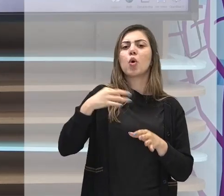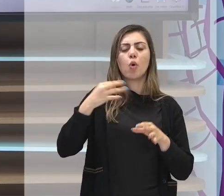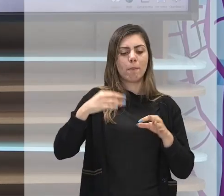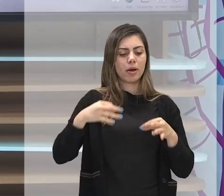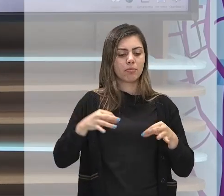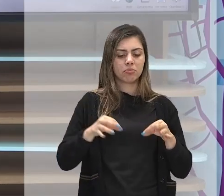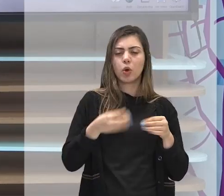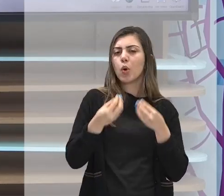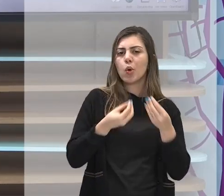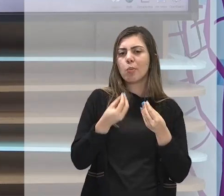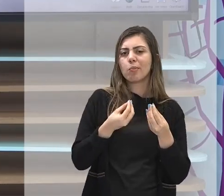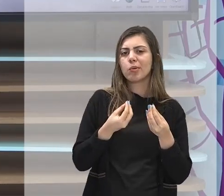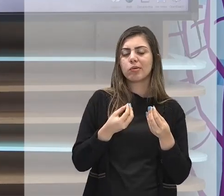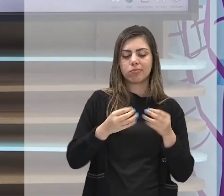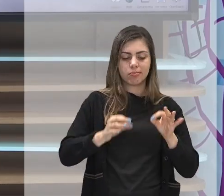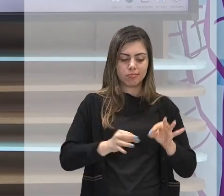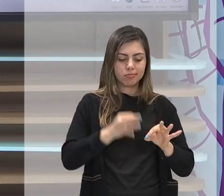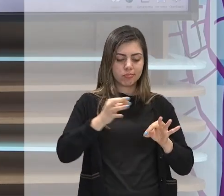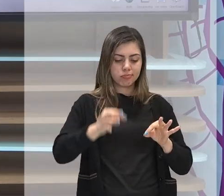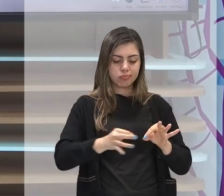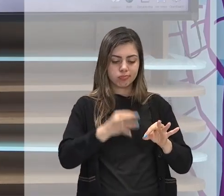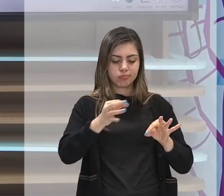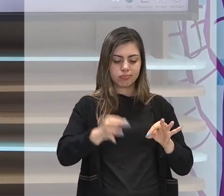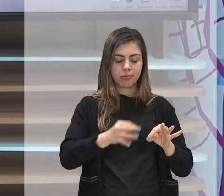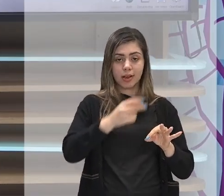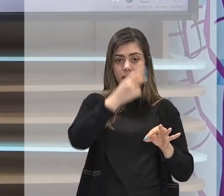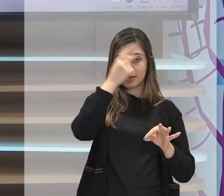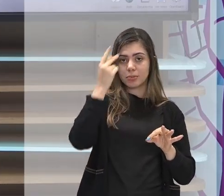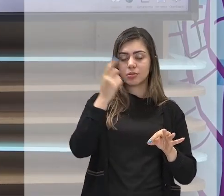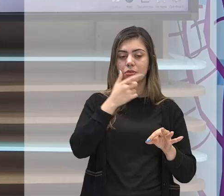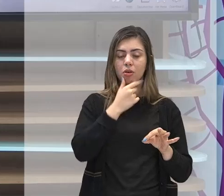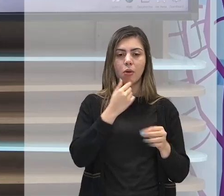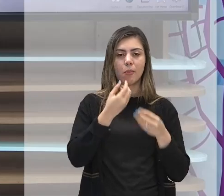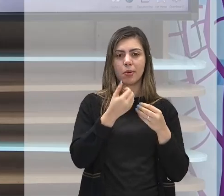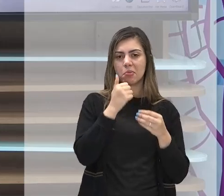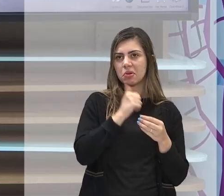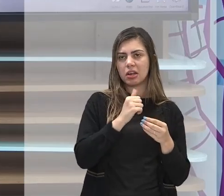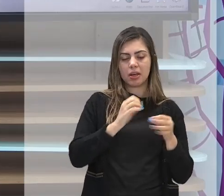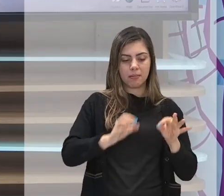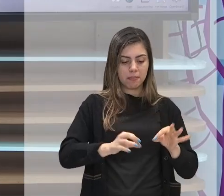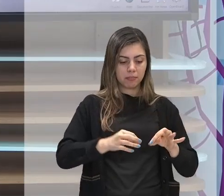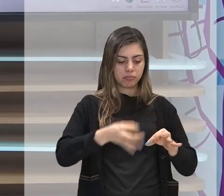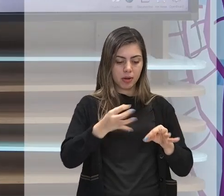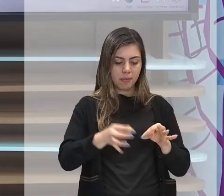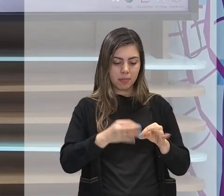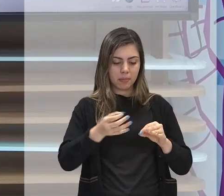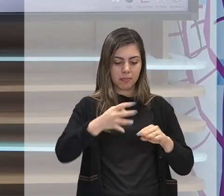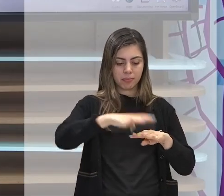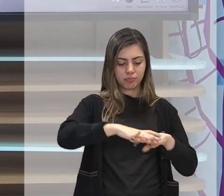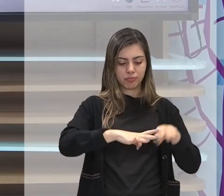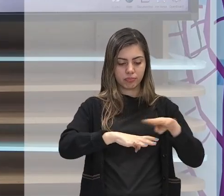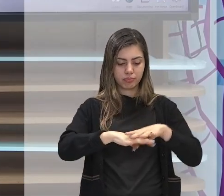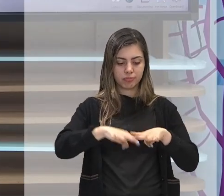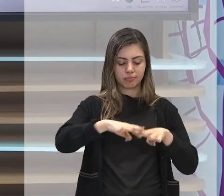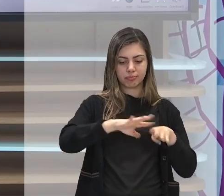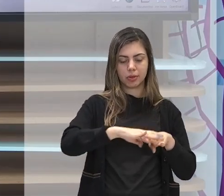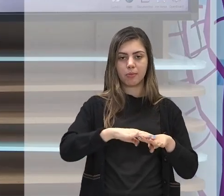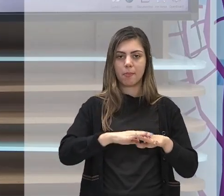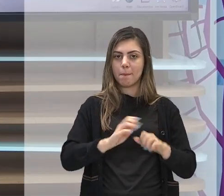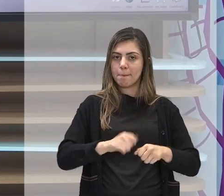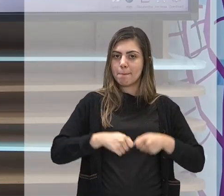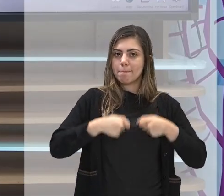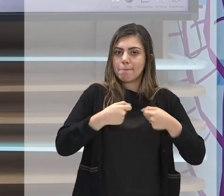tear manual, onde homens e mulheres trabalhavam dia após dia ali para formar os tecidos, na força do braço. Ou seja,